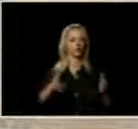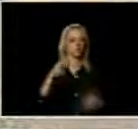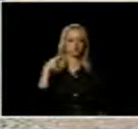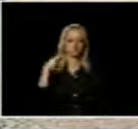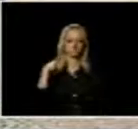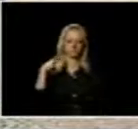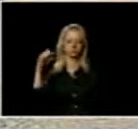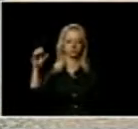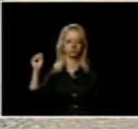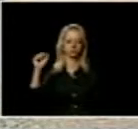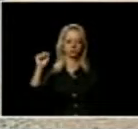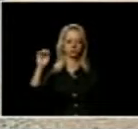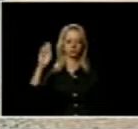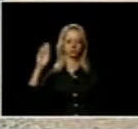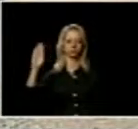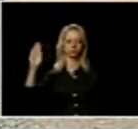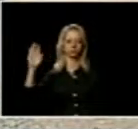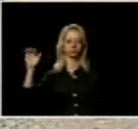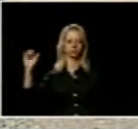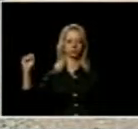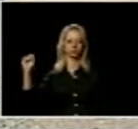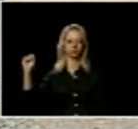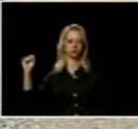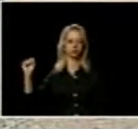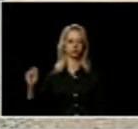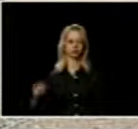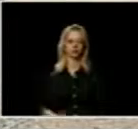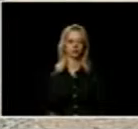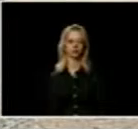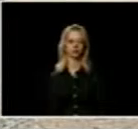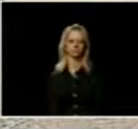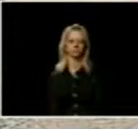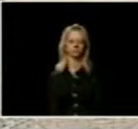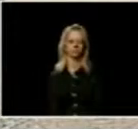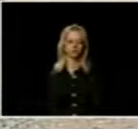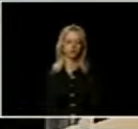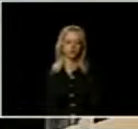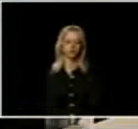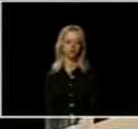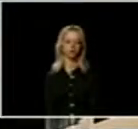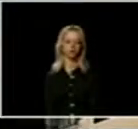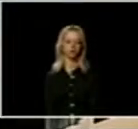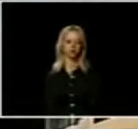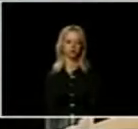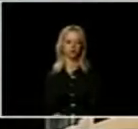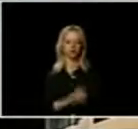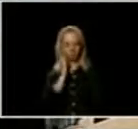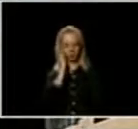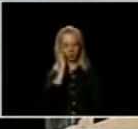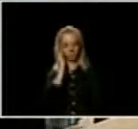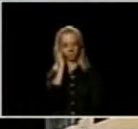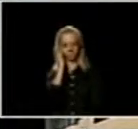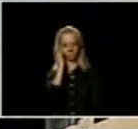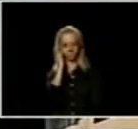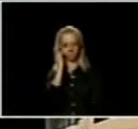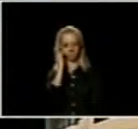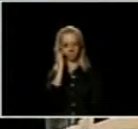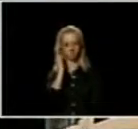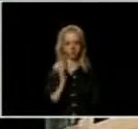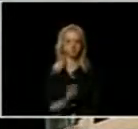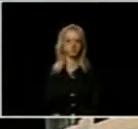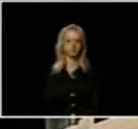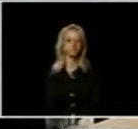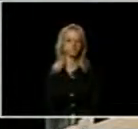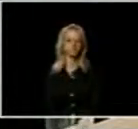que a secretária mal assumiu e já está convocada aqui pela Câmara, né? Então ela deve vir aí nos próximos dias aí na Câmara para